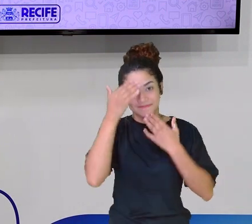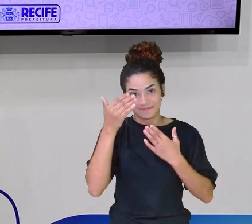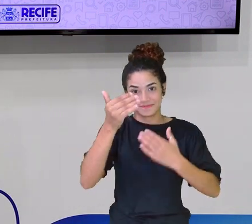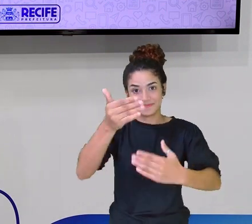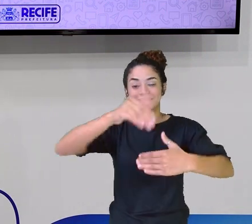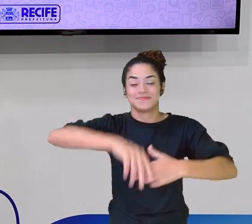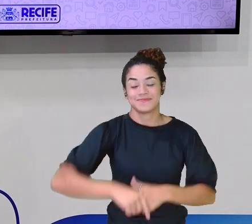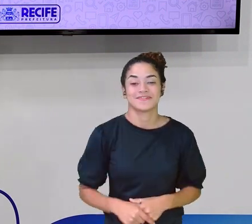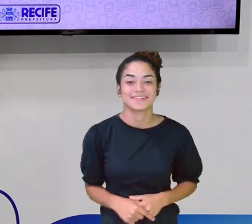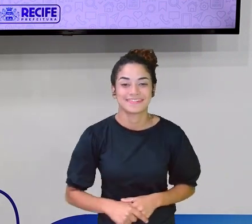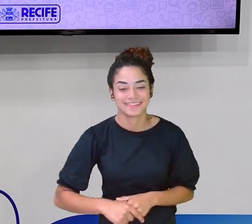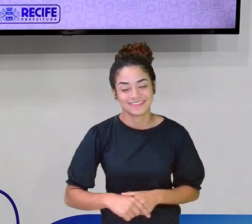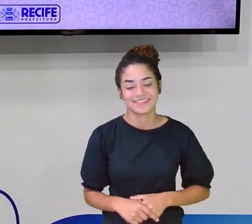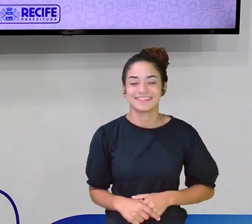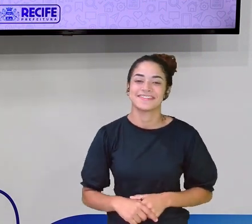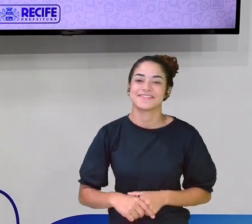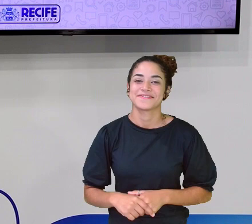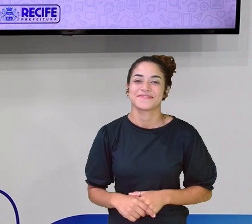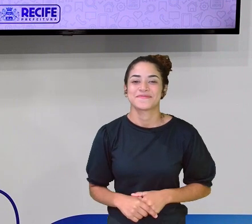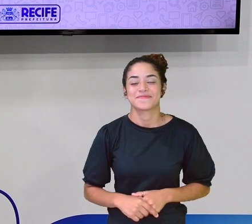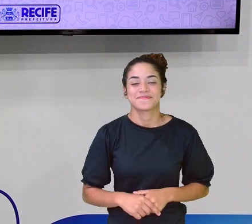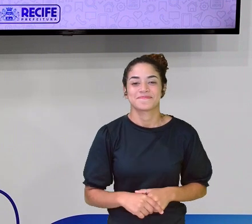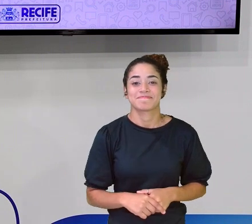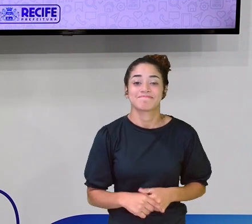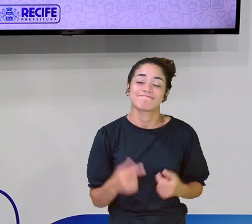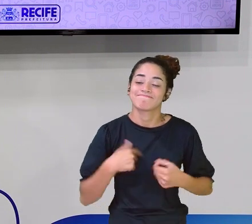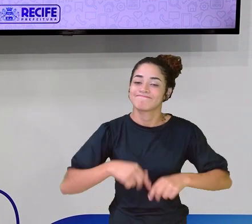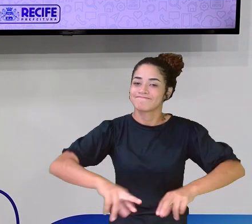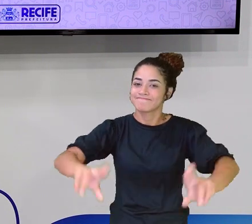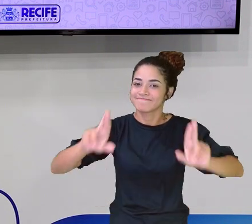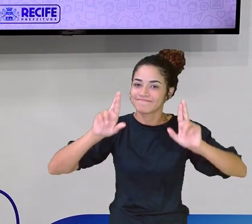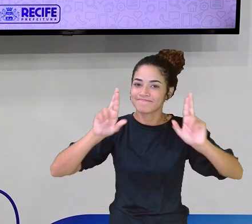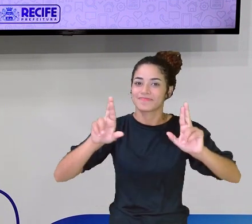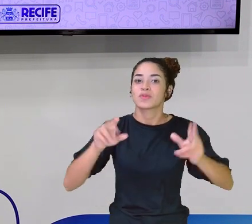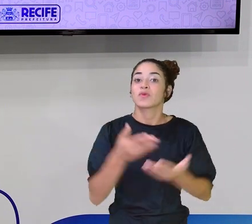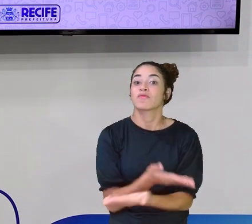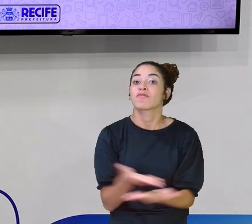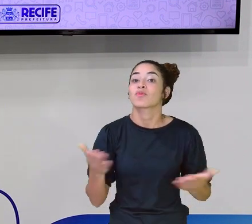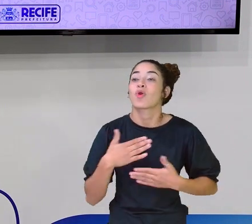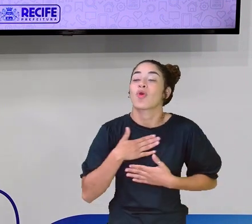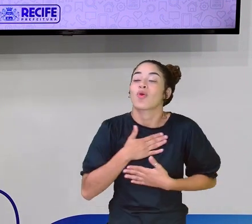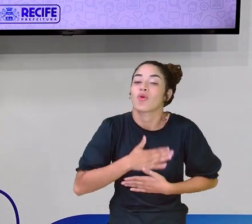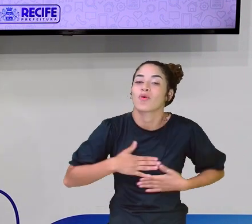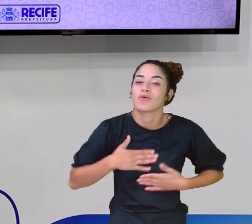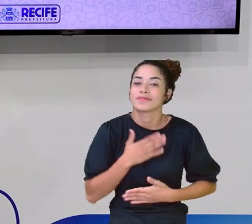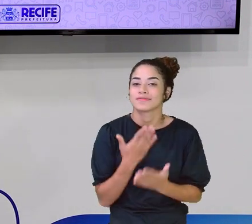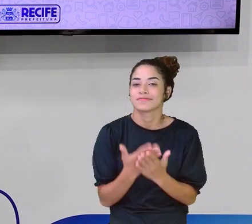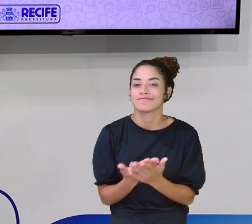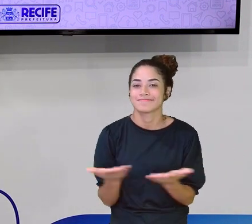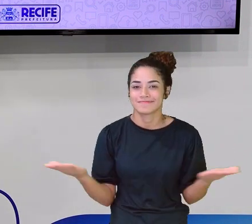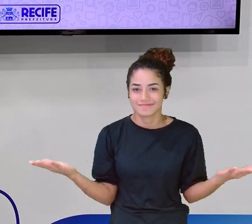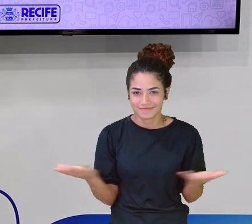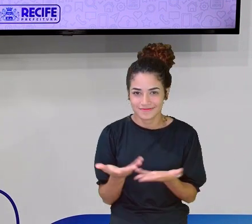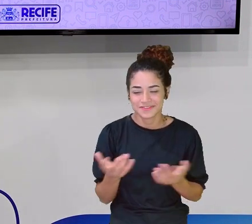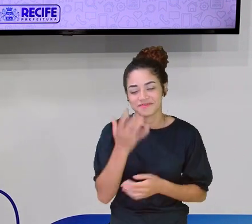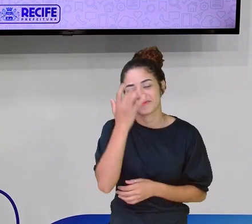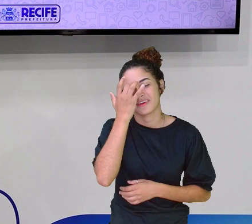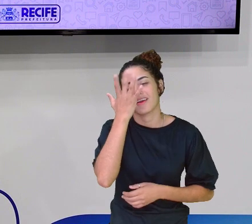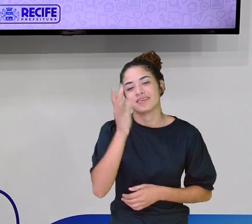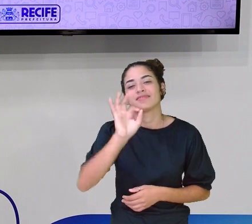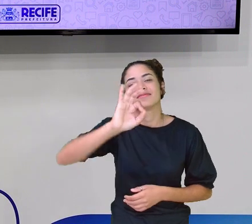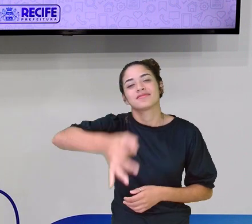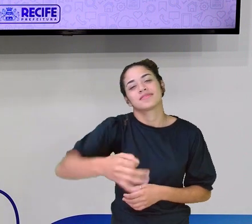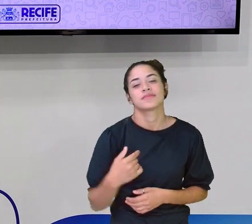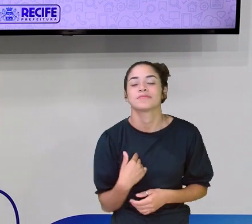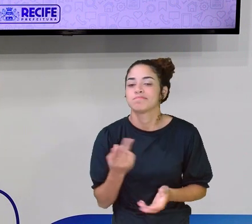muito obrigada também. E eu espero que vocês tenham gostado da aula de hoje. Facinho, né?